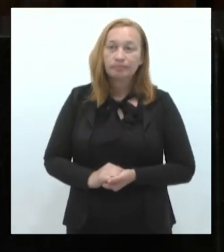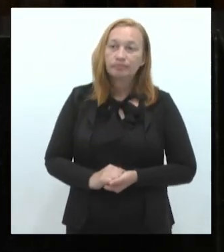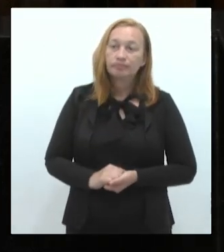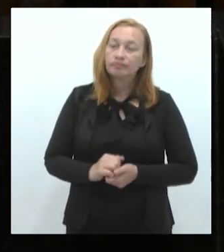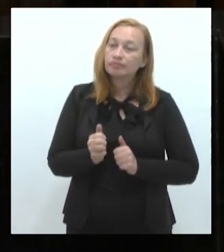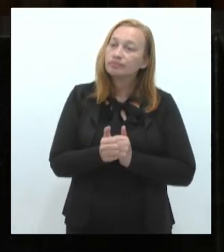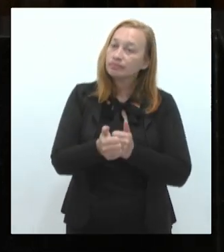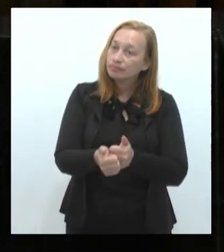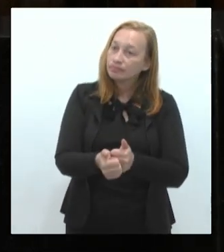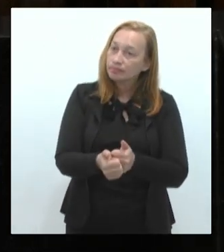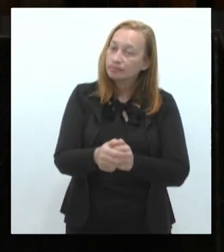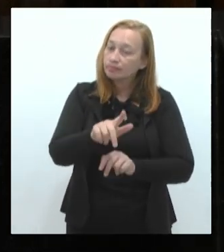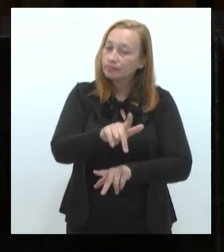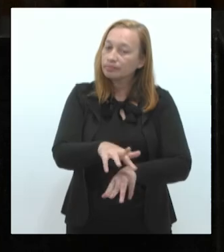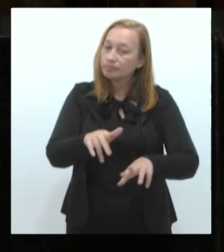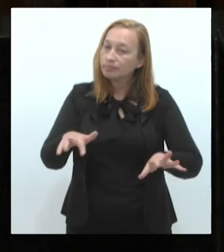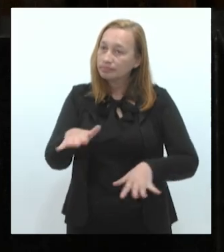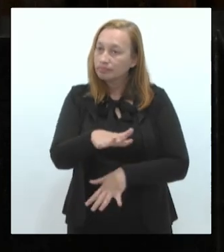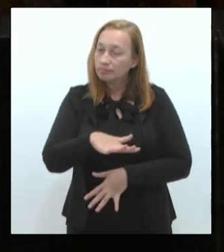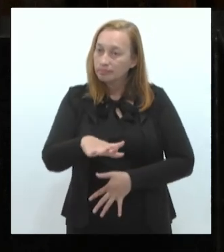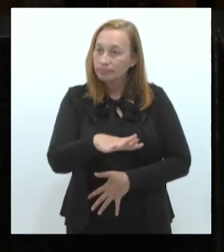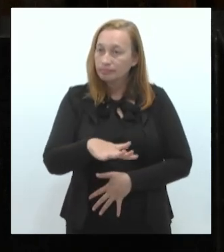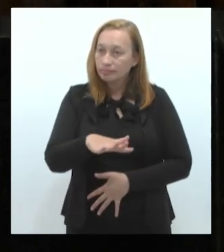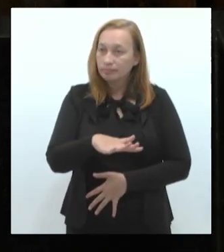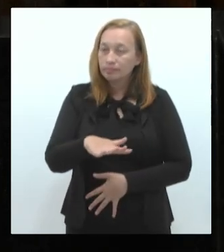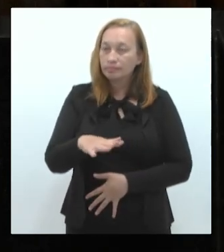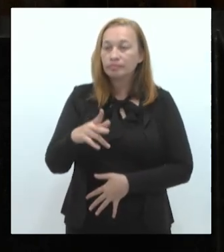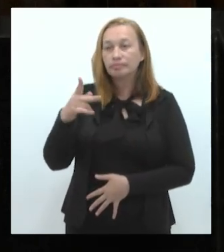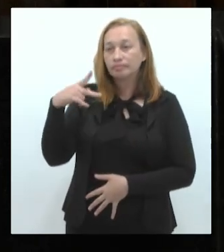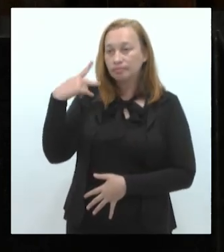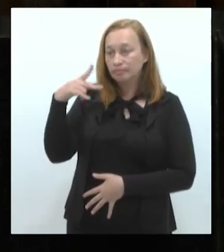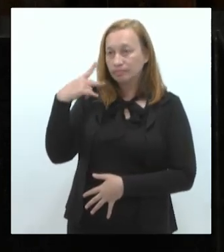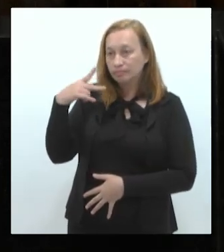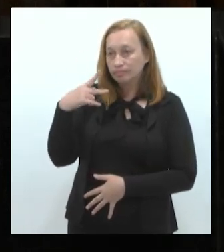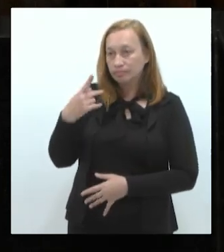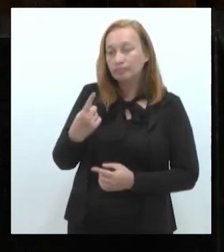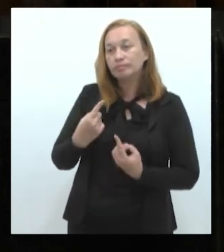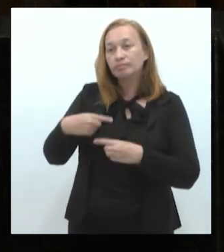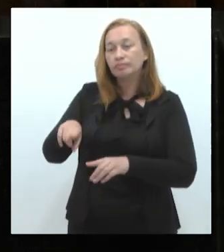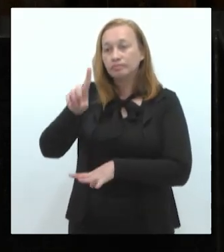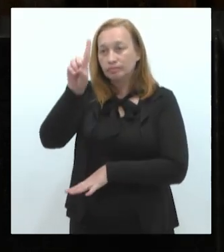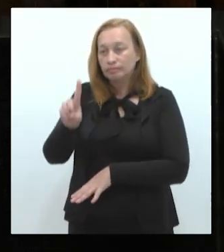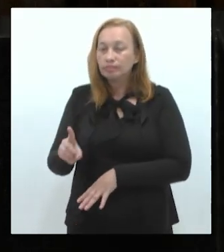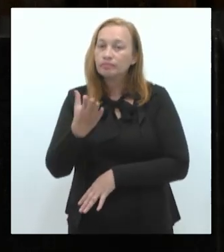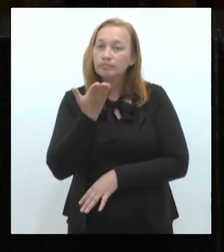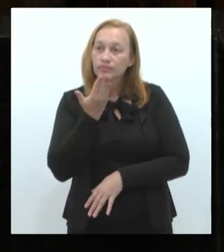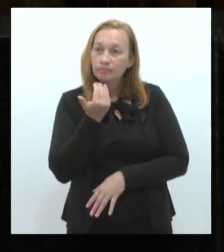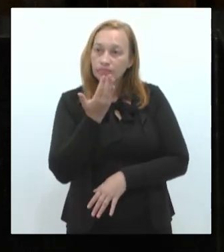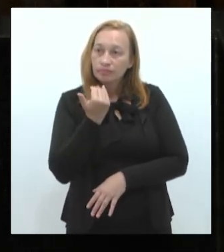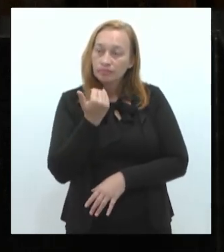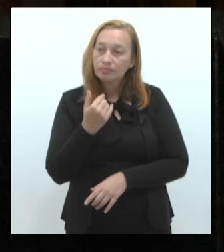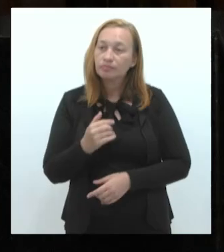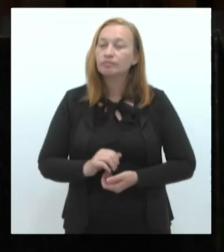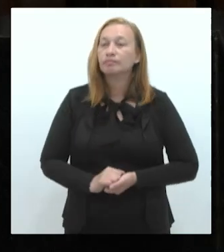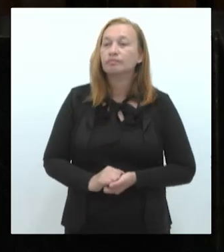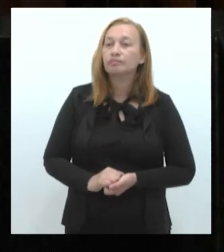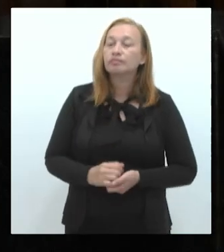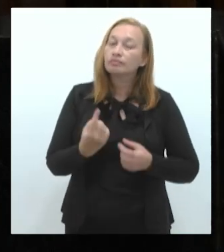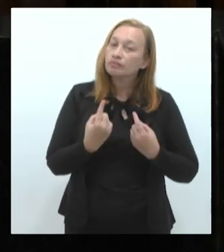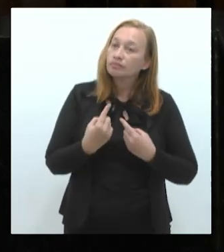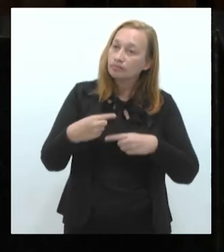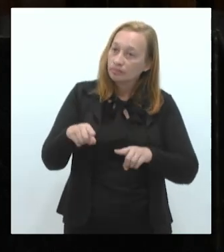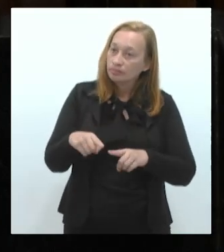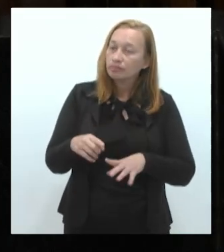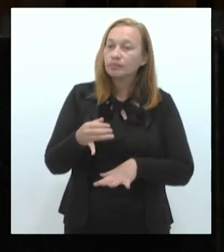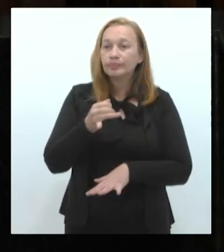seguem atuando em diversas áreas, seja no parlamento, contra o direito à alimentação, e foram contra,